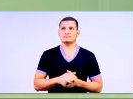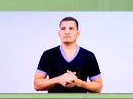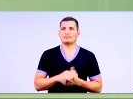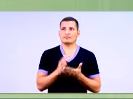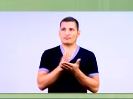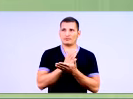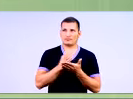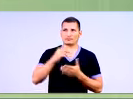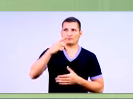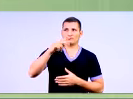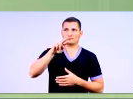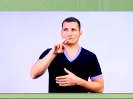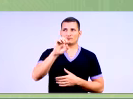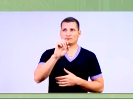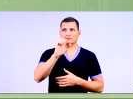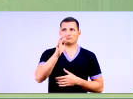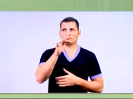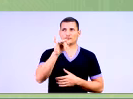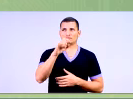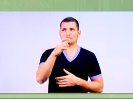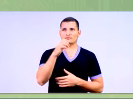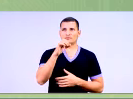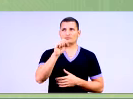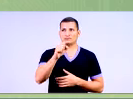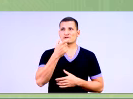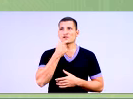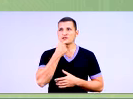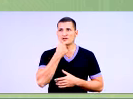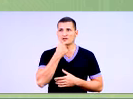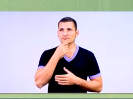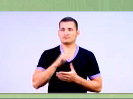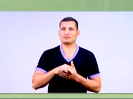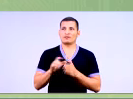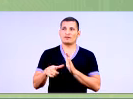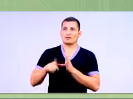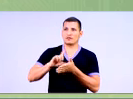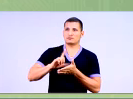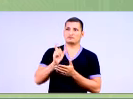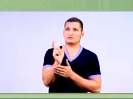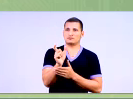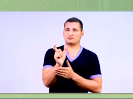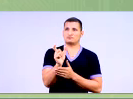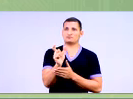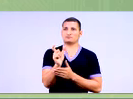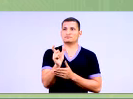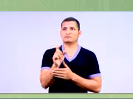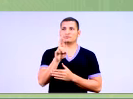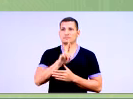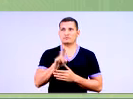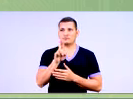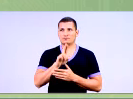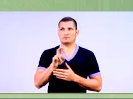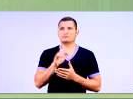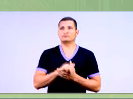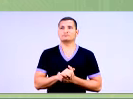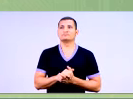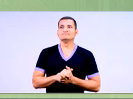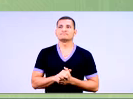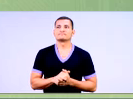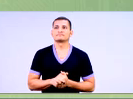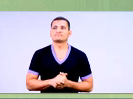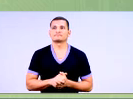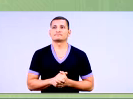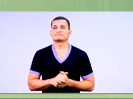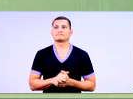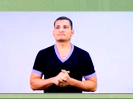alguns prefixos, né? Prefixos, como a professora já explicou, que vem antes do radical, são usados.